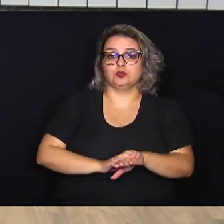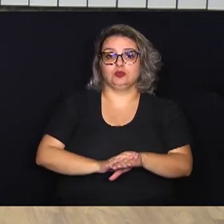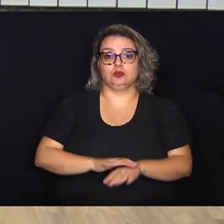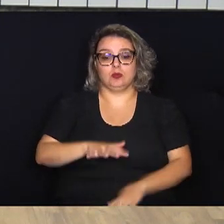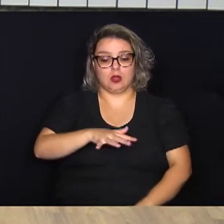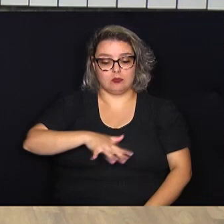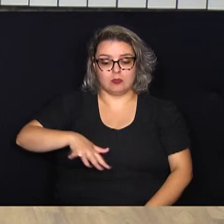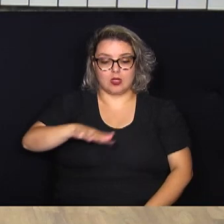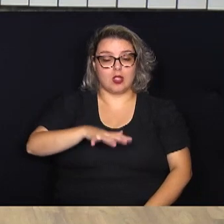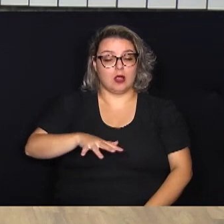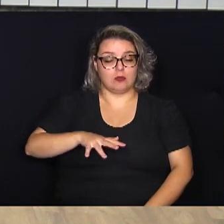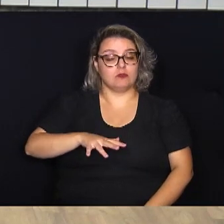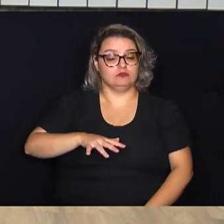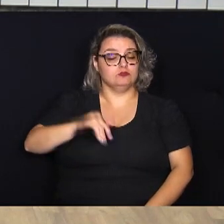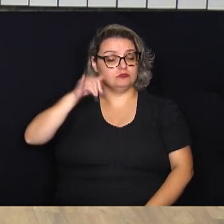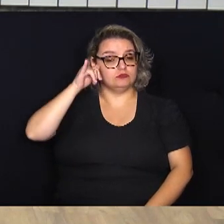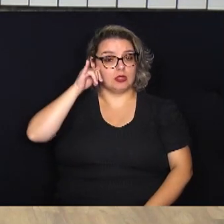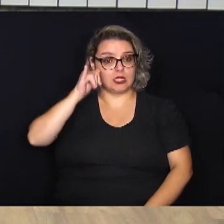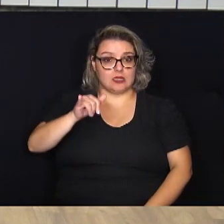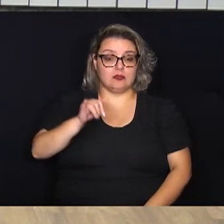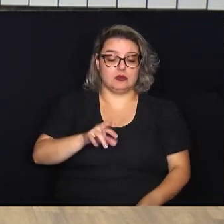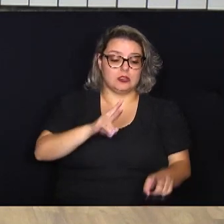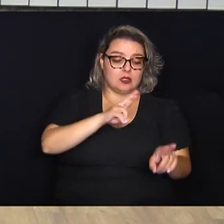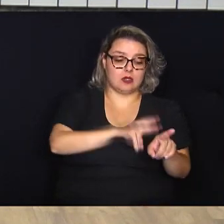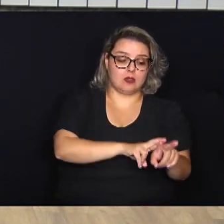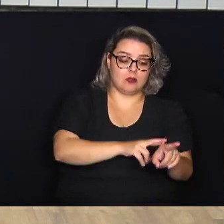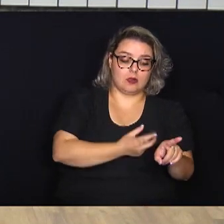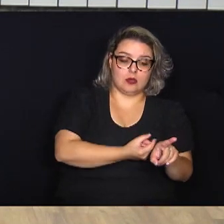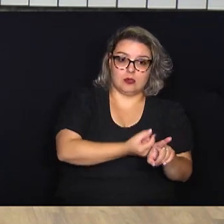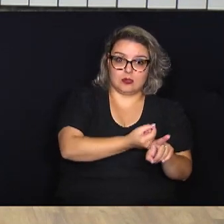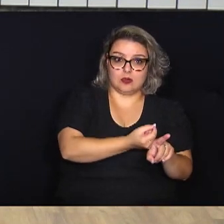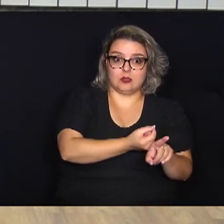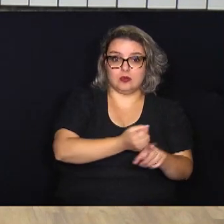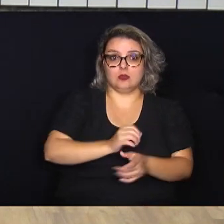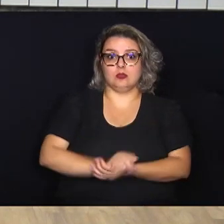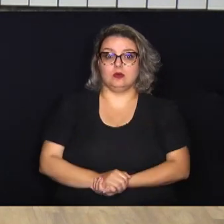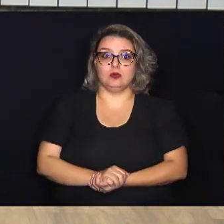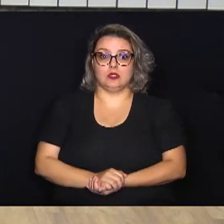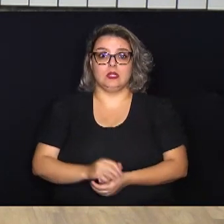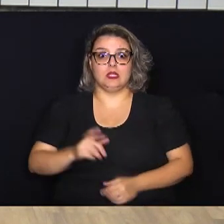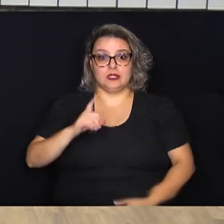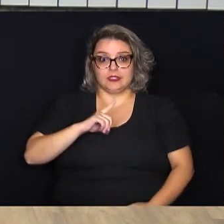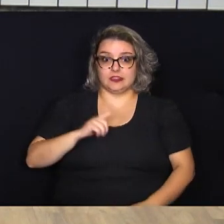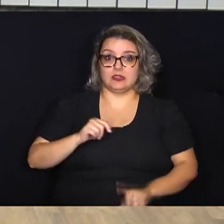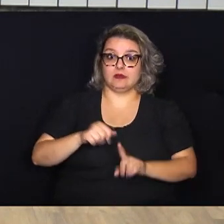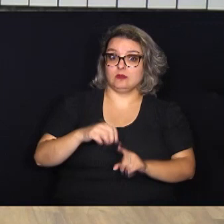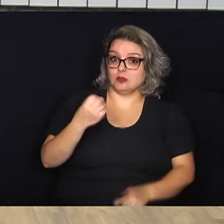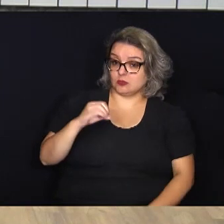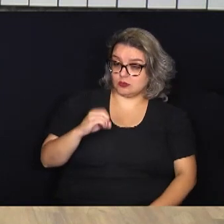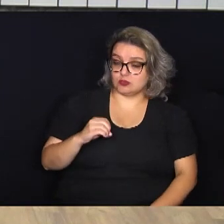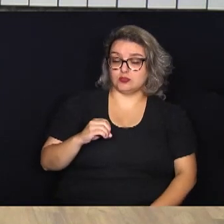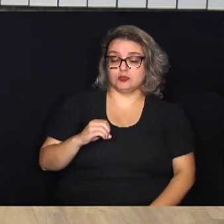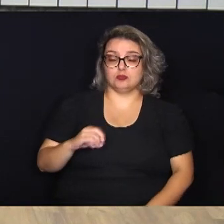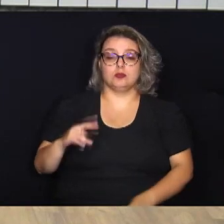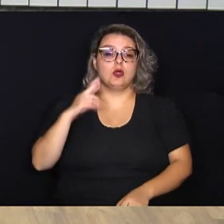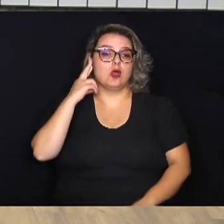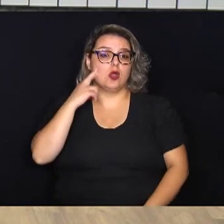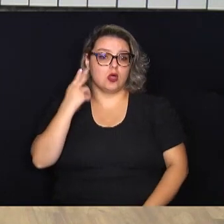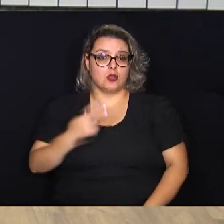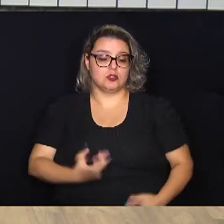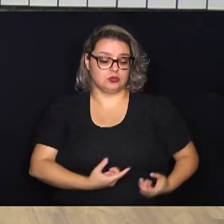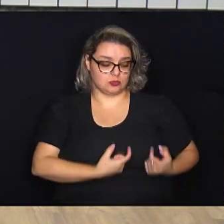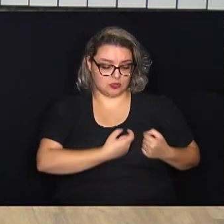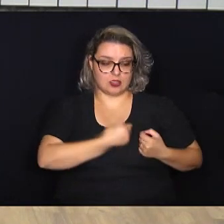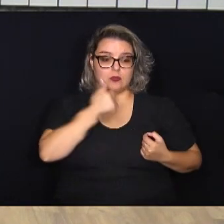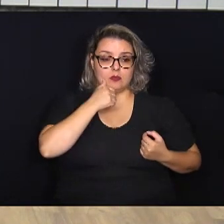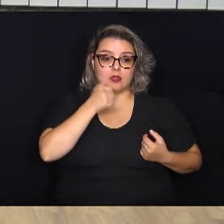à prevenção ao câncer de próstata. A gente teve o Outubro Rosa falando do câncer de mama para as mulheres, mas agora é a vez